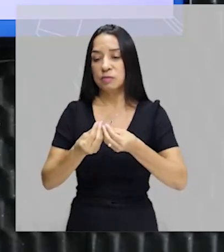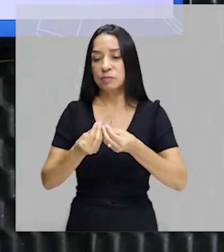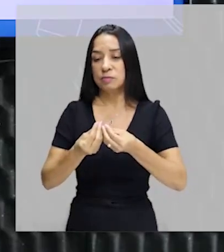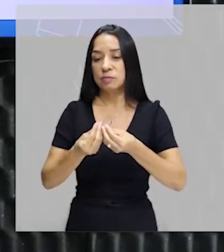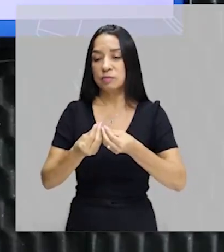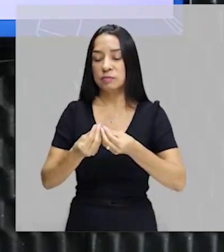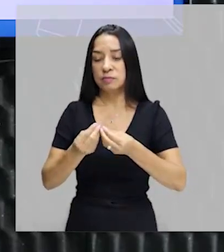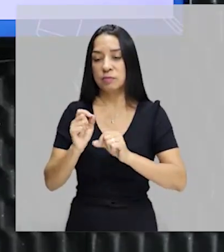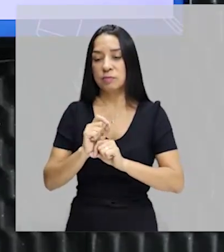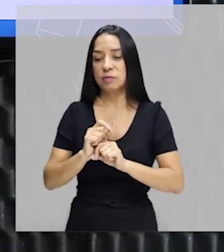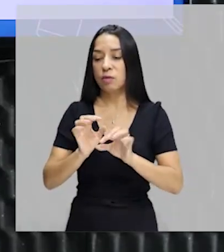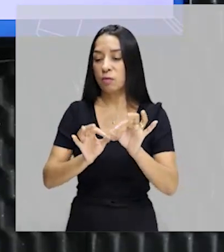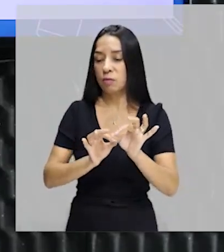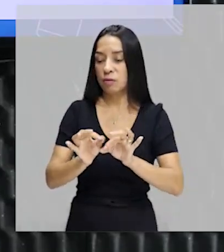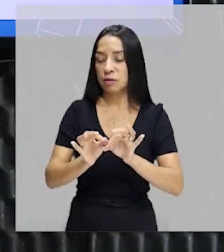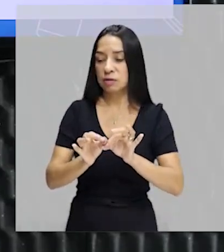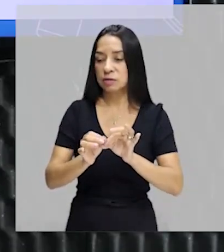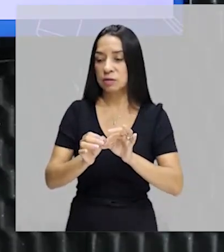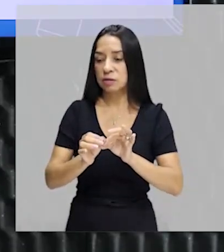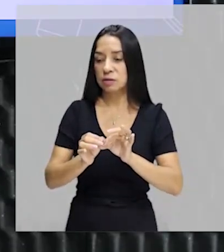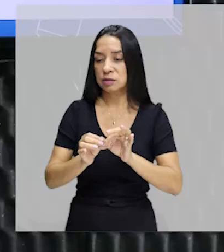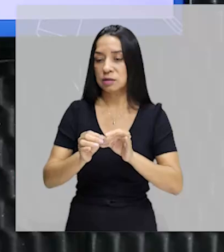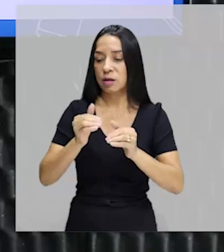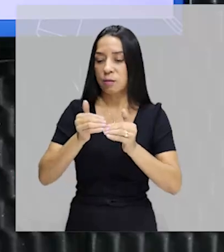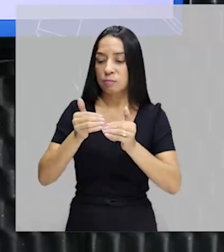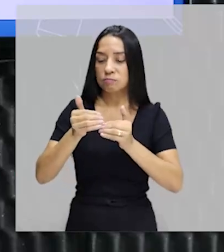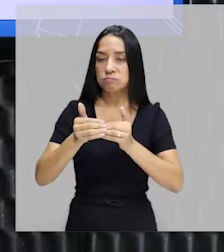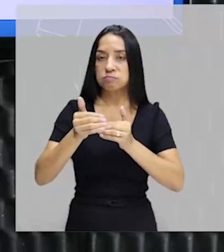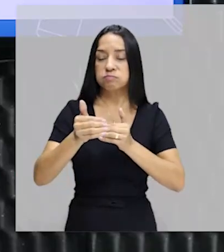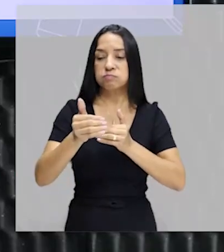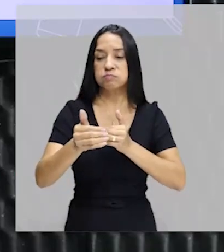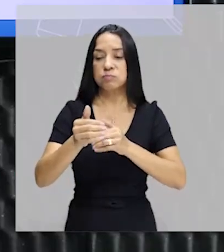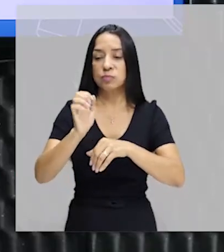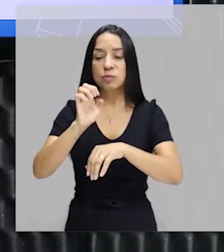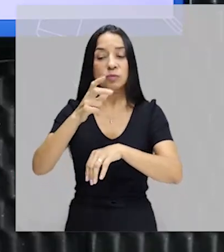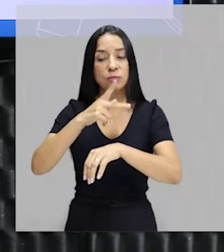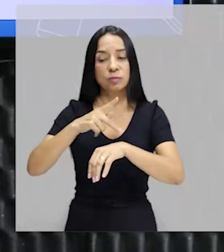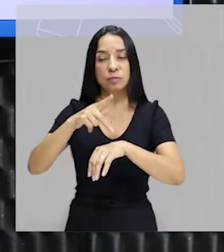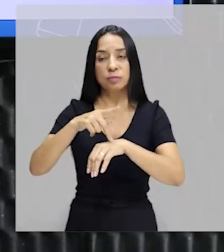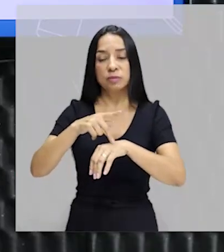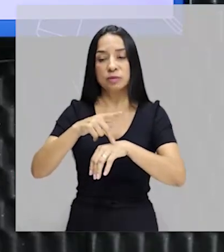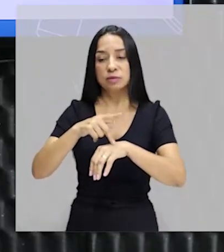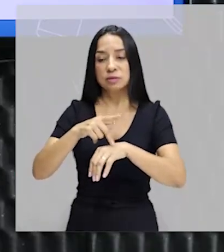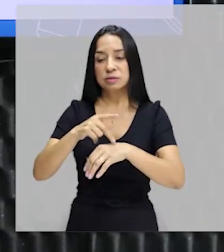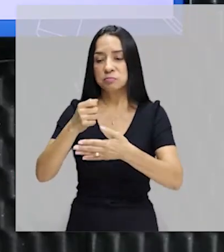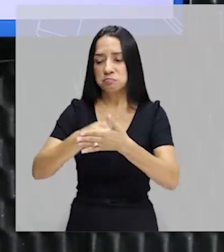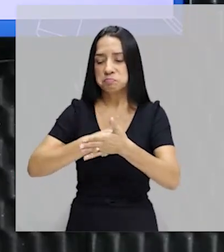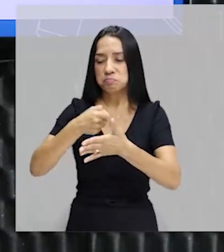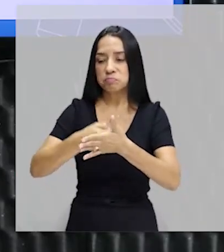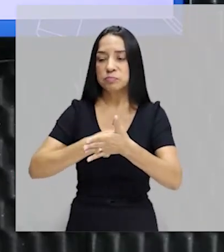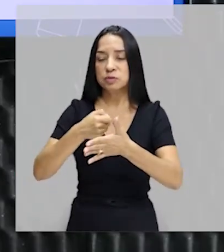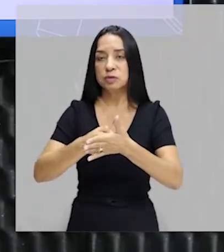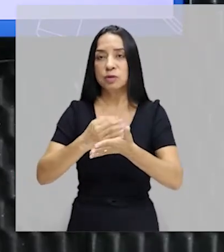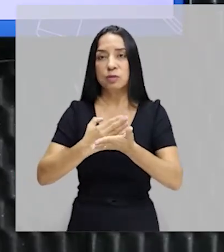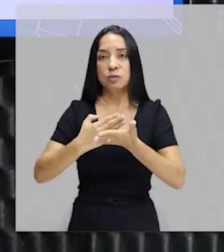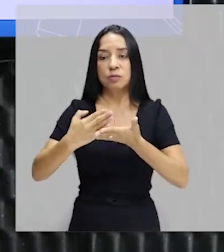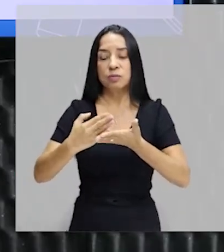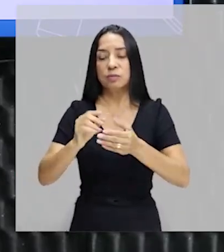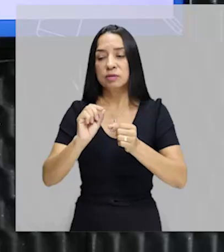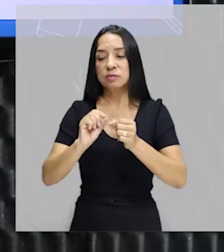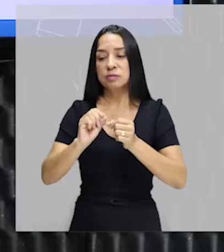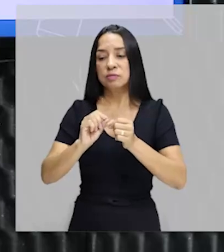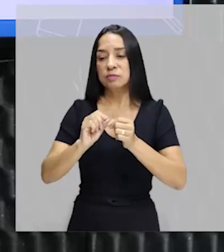paliativa, pouco a pouco, o Estado, diante dessas pressões, eles começam a fazer uma série de quê?